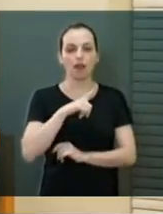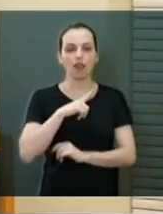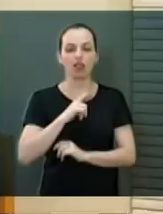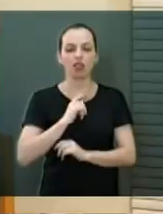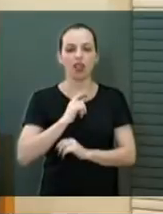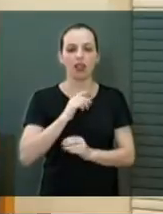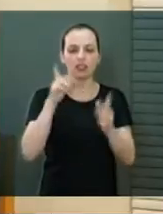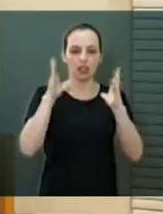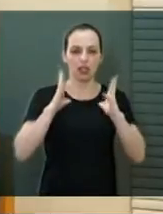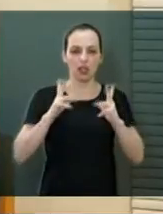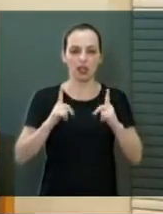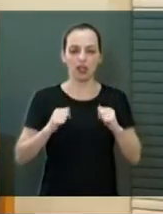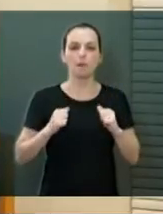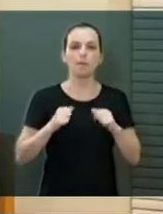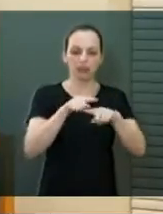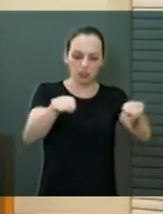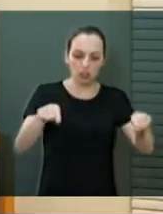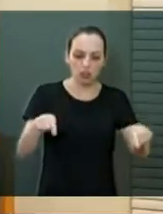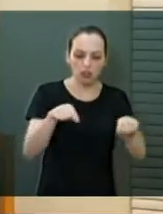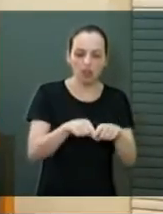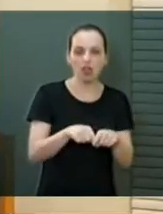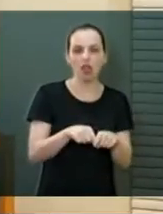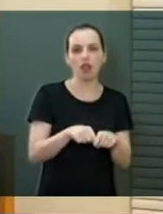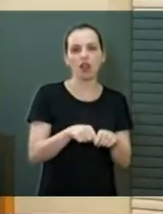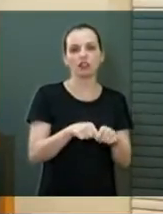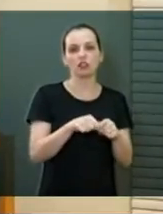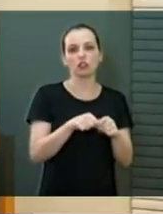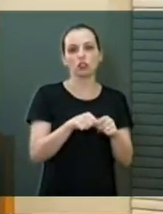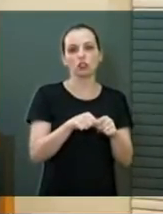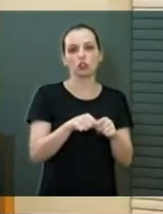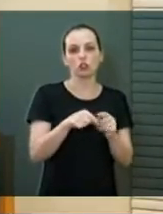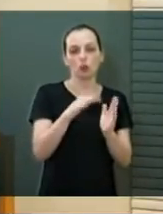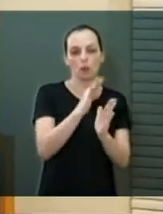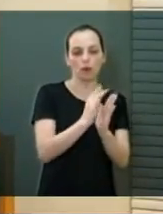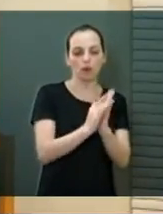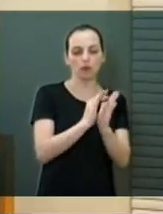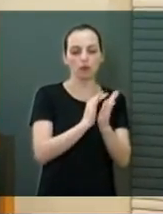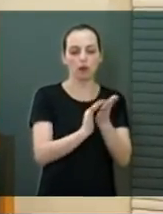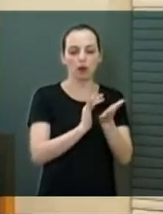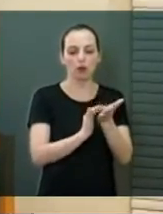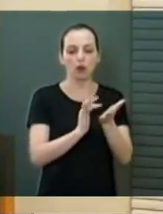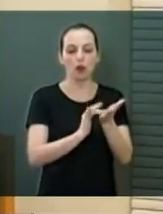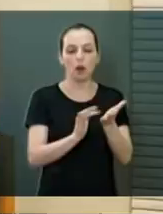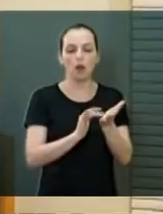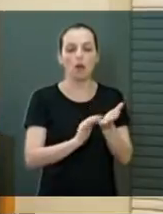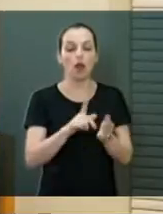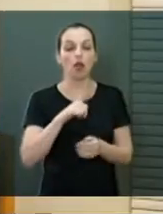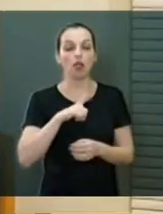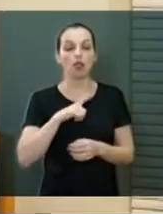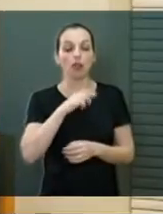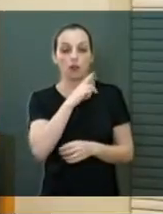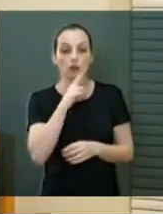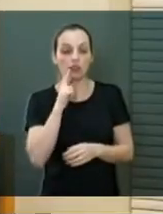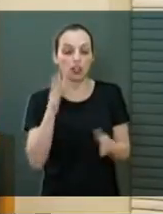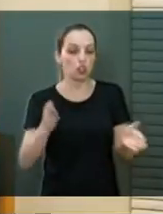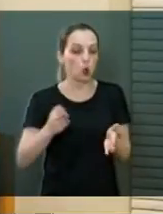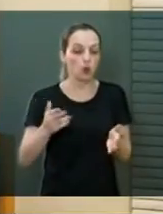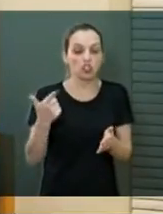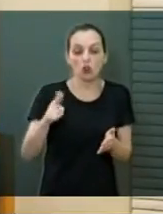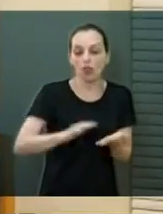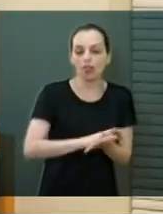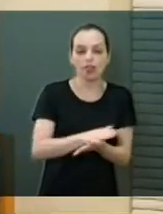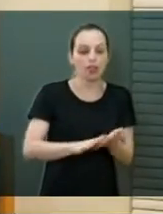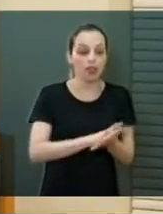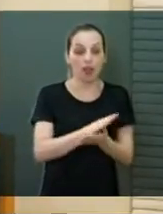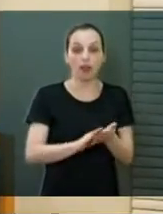de terrenos, cardápio em braille, lei do Dr. Lapena, todos os restaurantes e estabelecimentos têm que ter, e não tem até hoje. Lei do